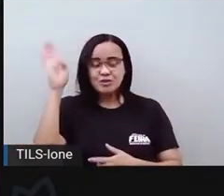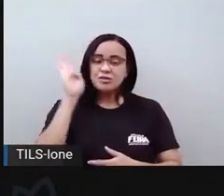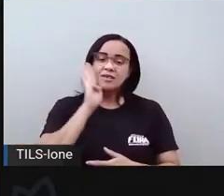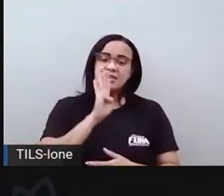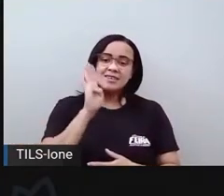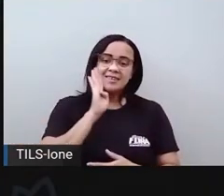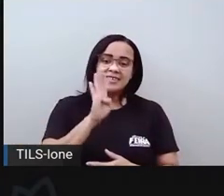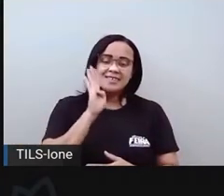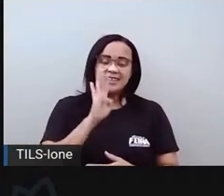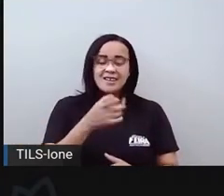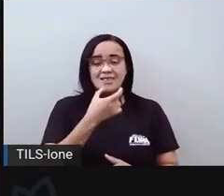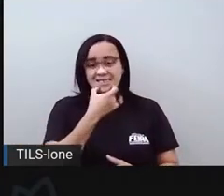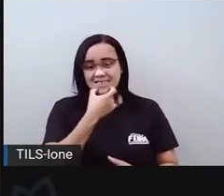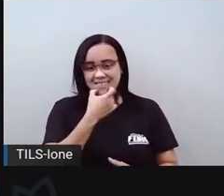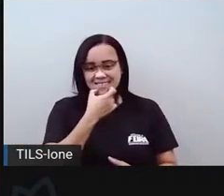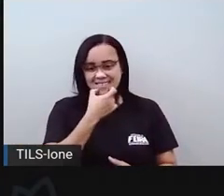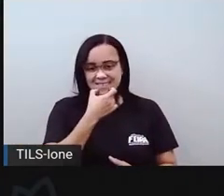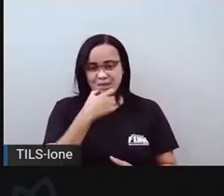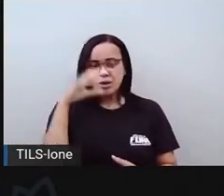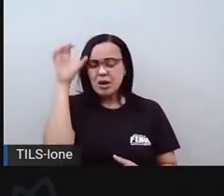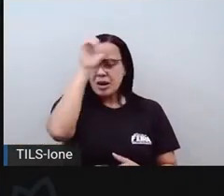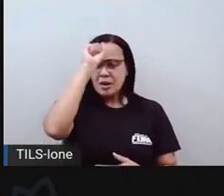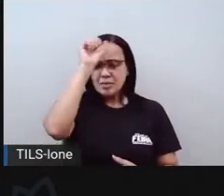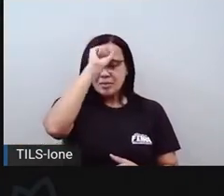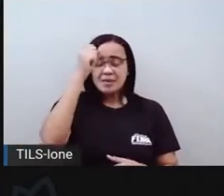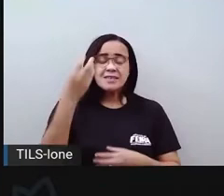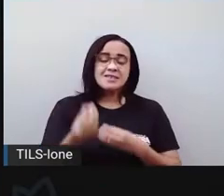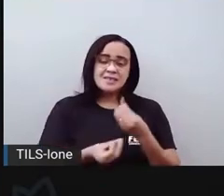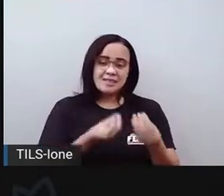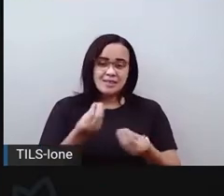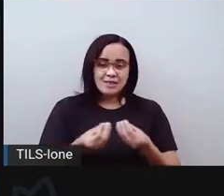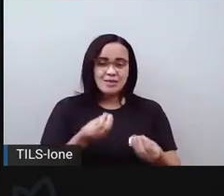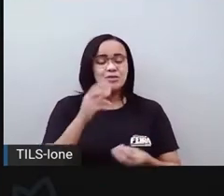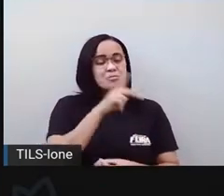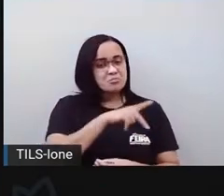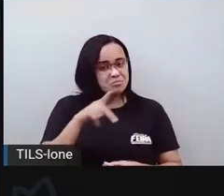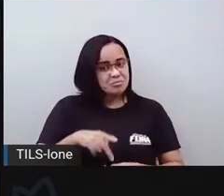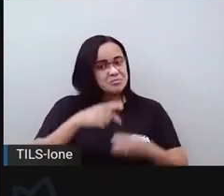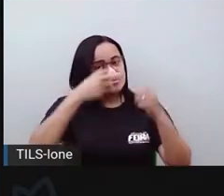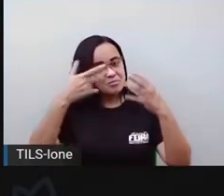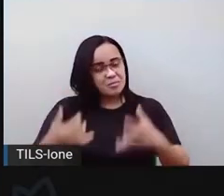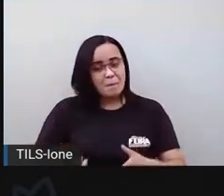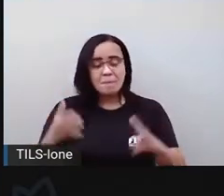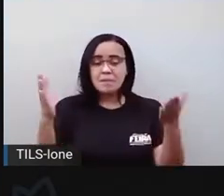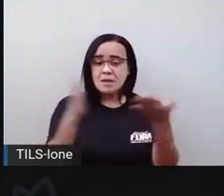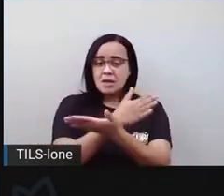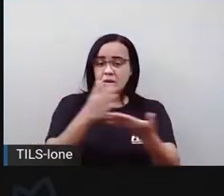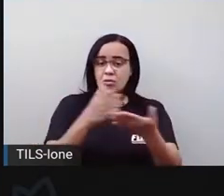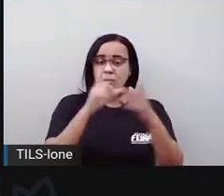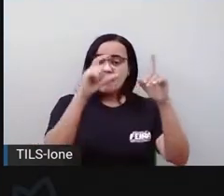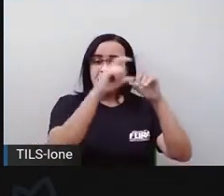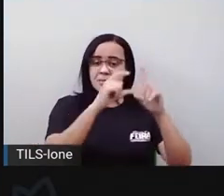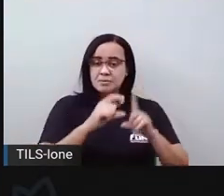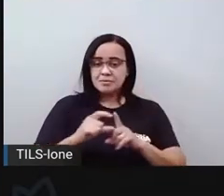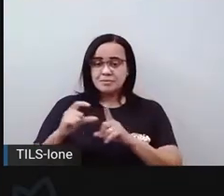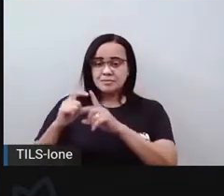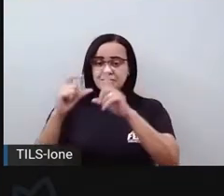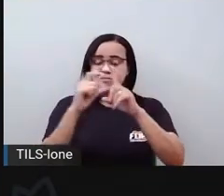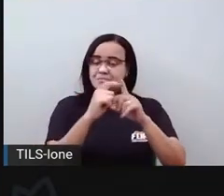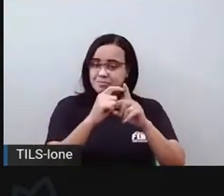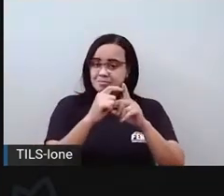E vocês vão aprender, como a Pró Elisa já falou, algumas palavrinhas em inglês,